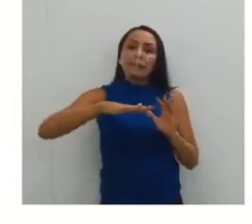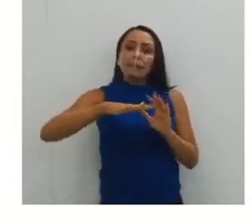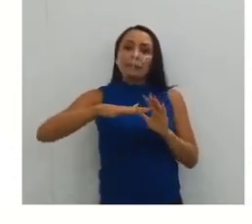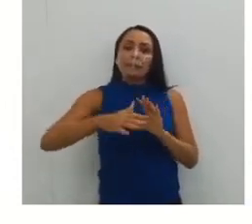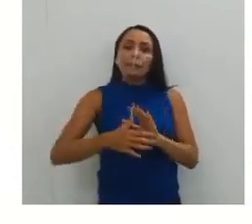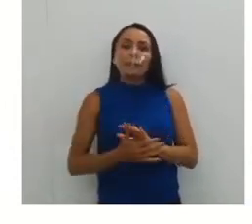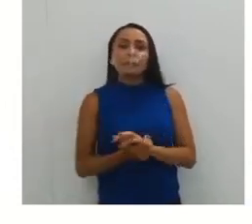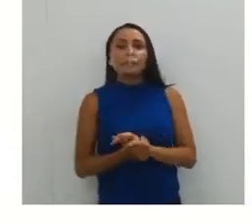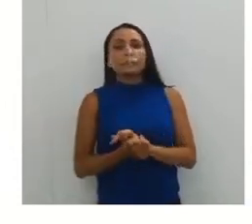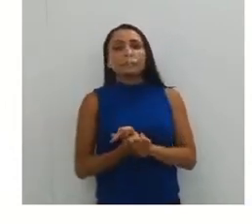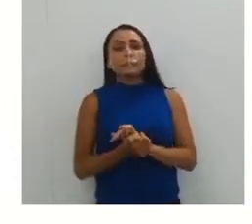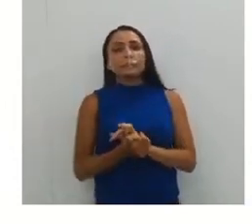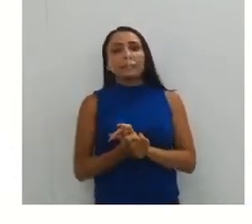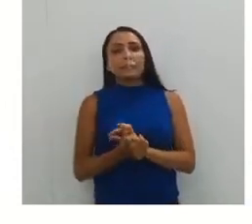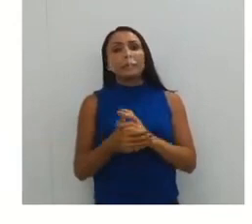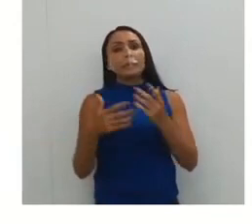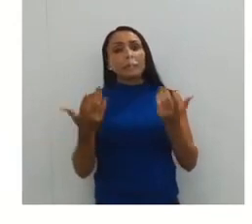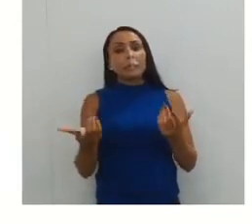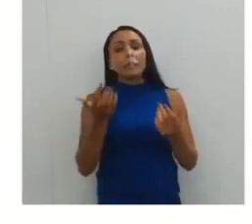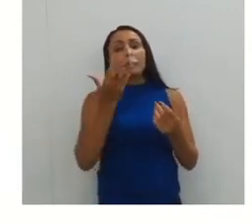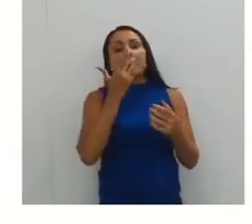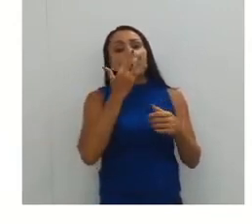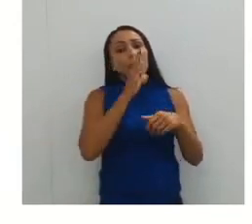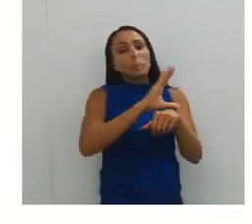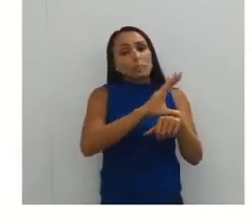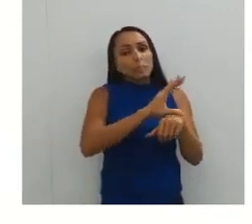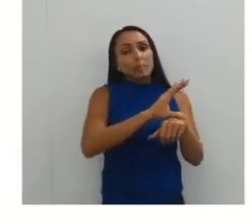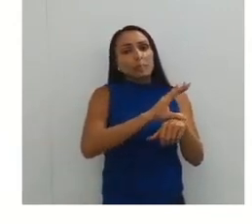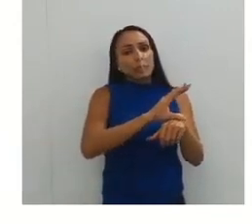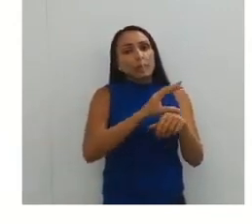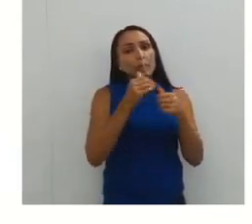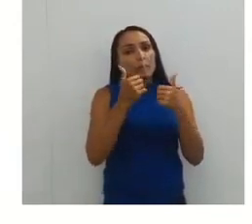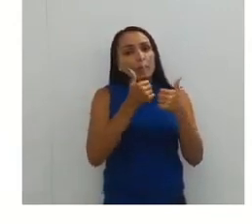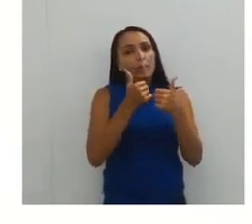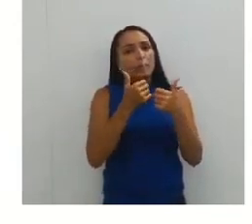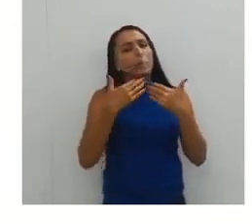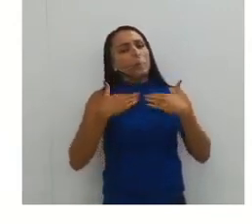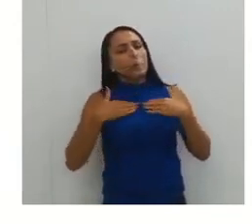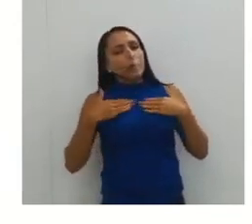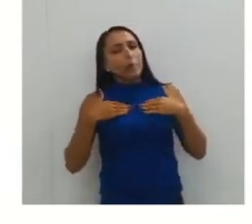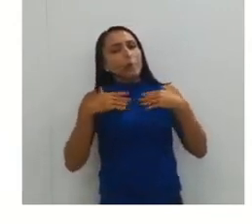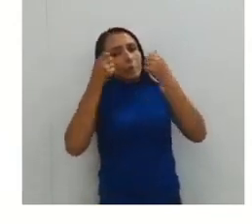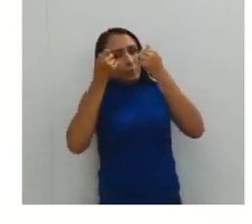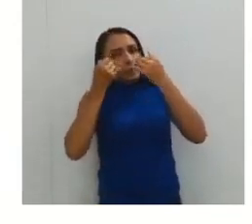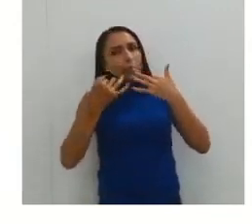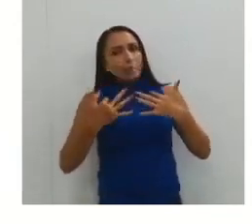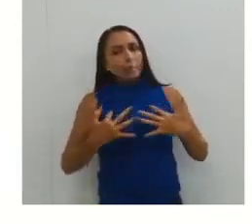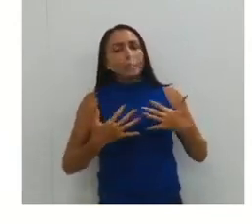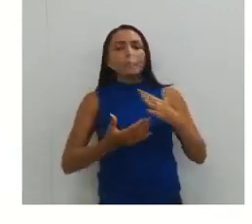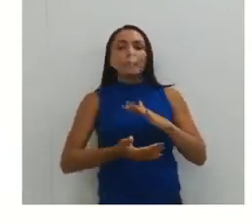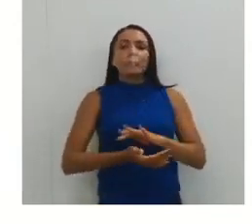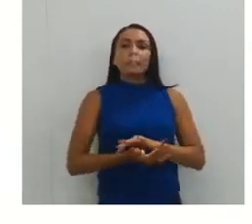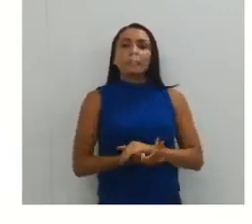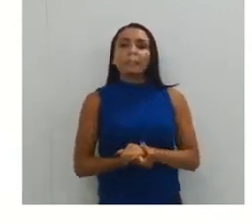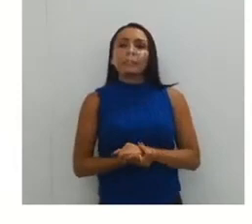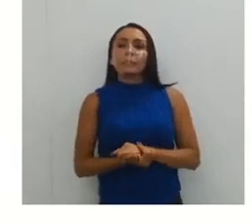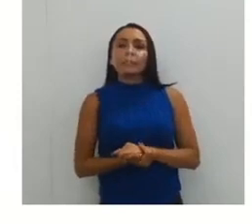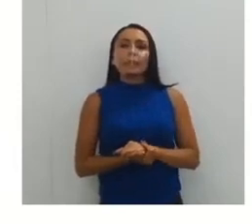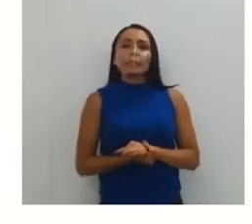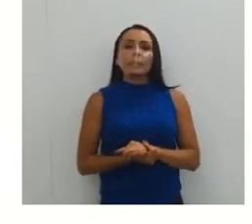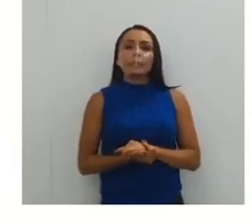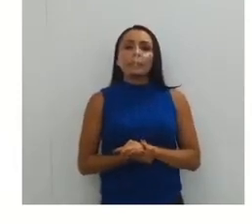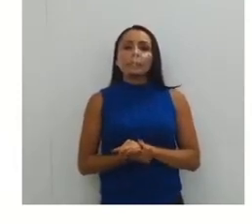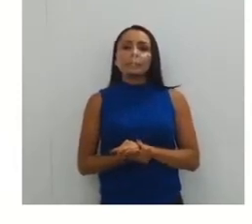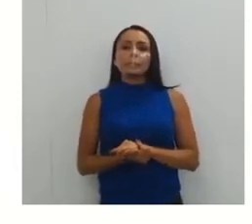região que ficou a cor cinza. Beleza? Então vamos com calma encontrar cada área. Então